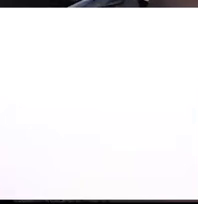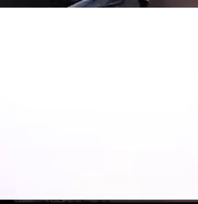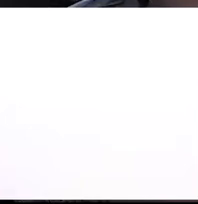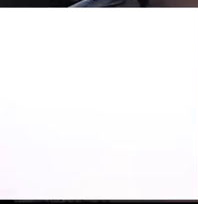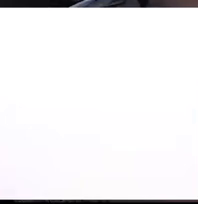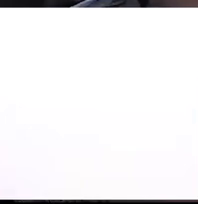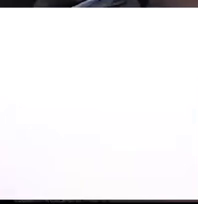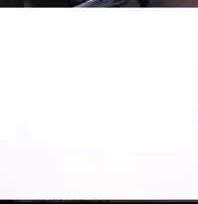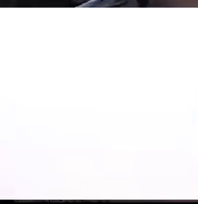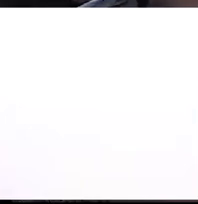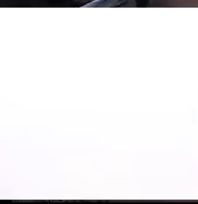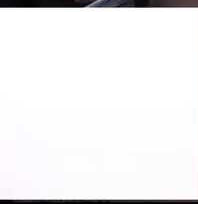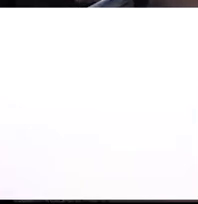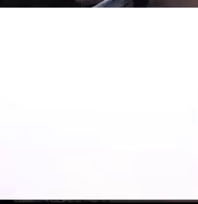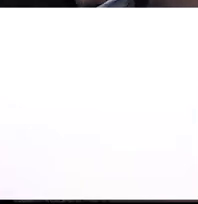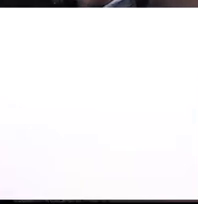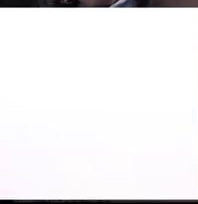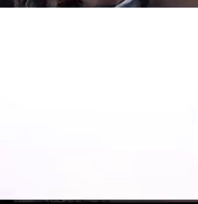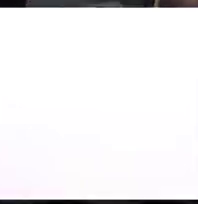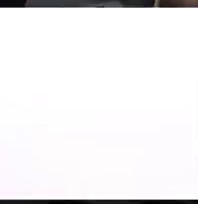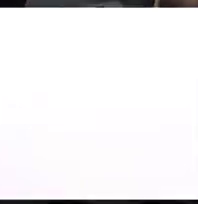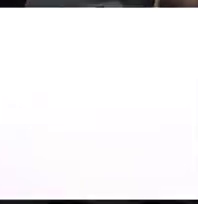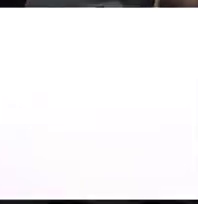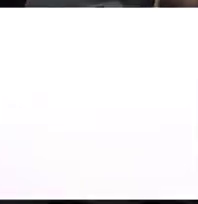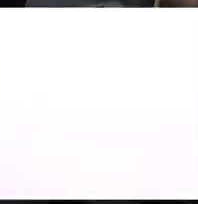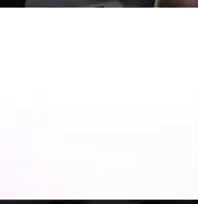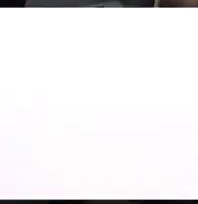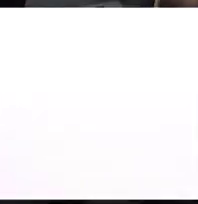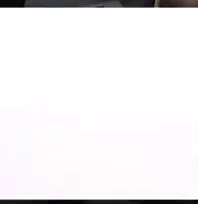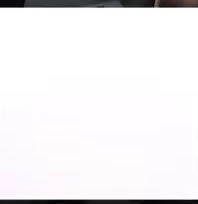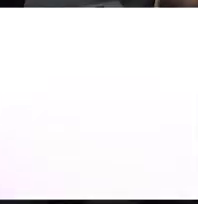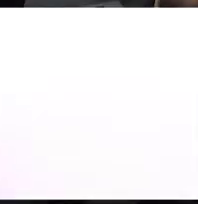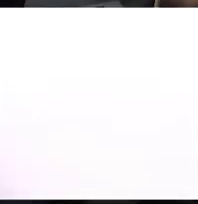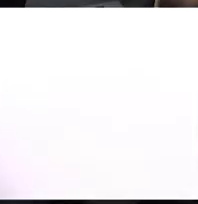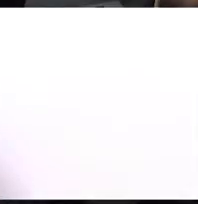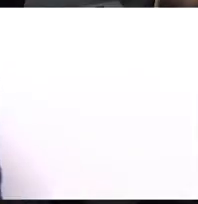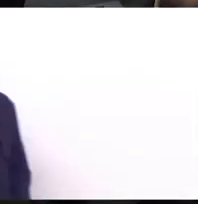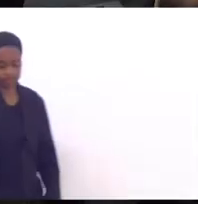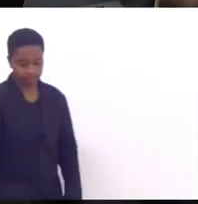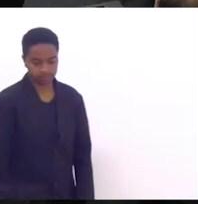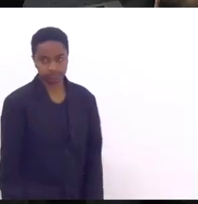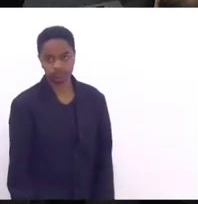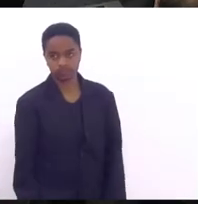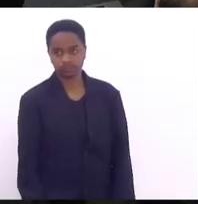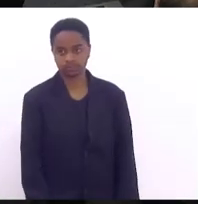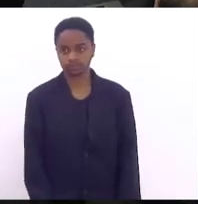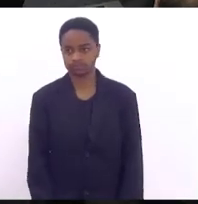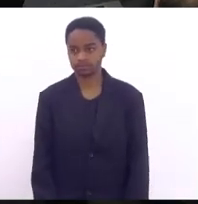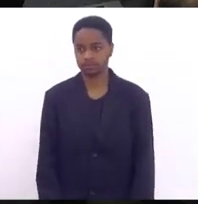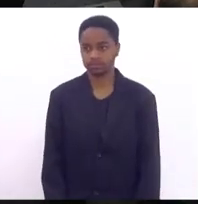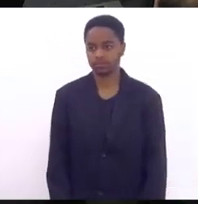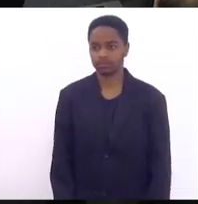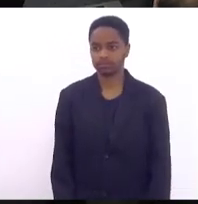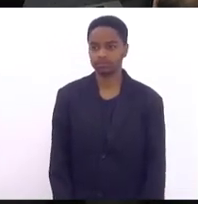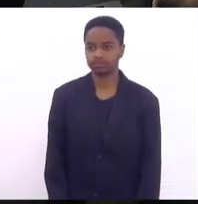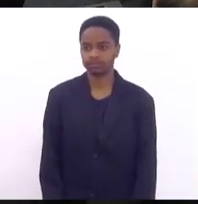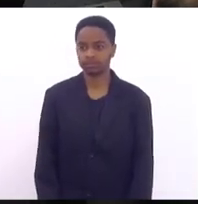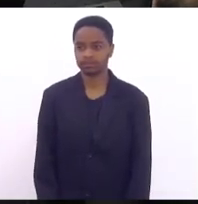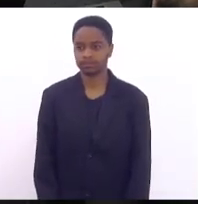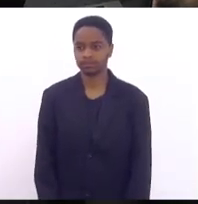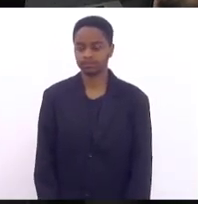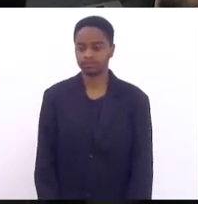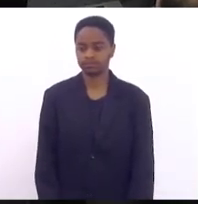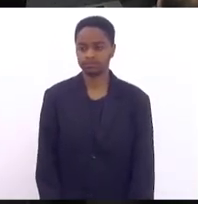Senhor presidente. Por favor, deputado doutor Serginho. Na verdade, é para dar o parecer aqui pela CCJ, não é